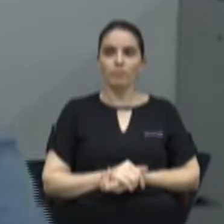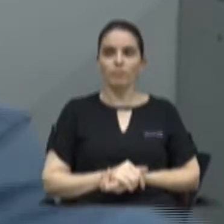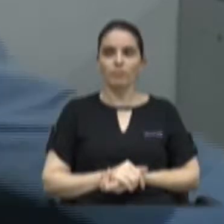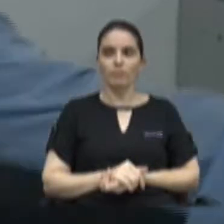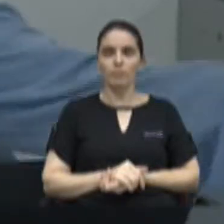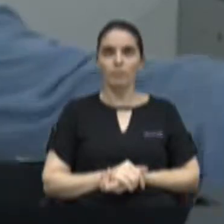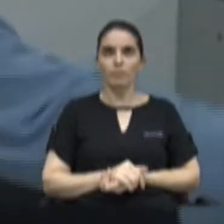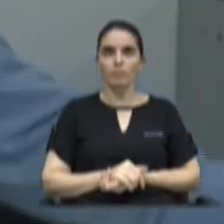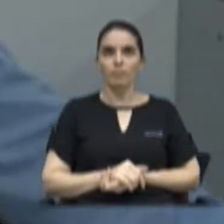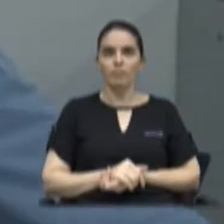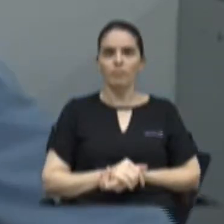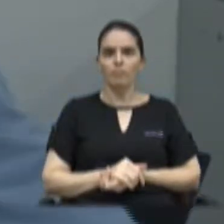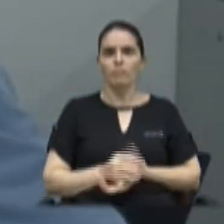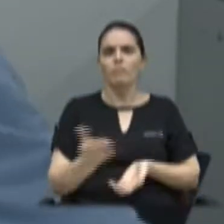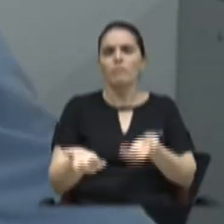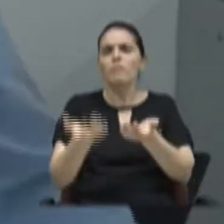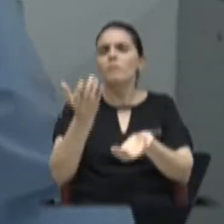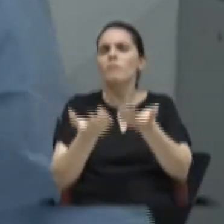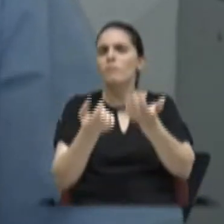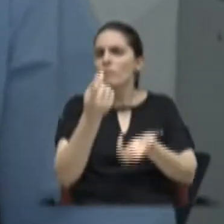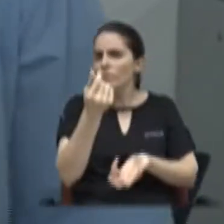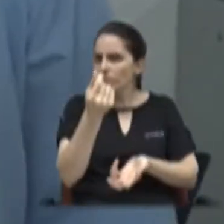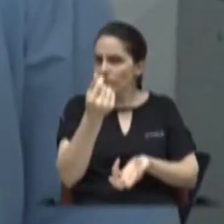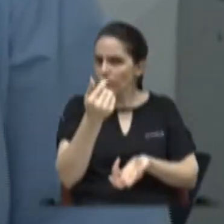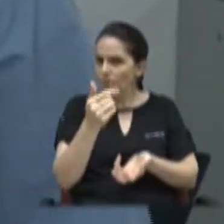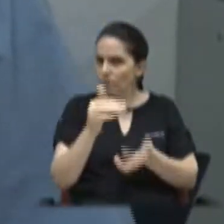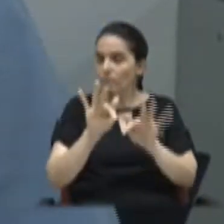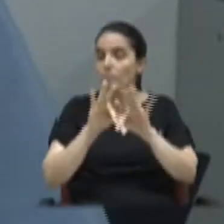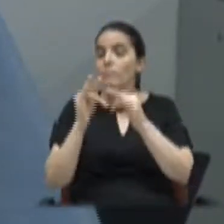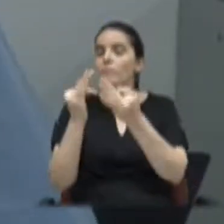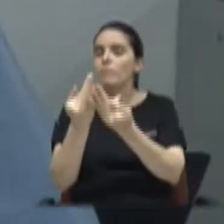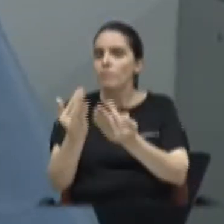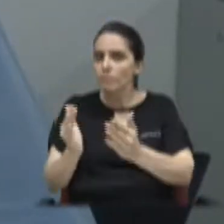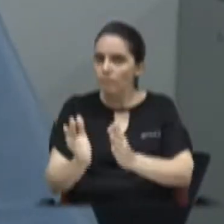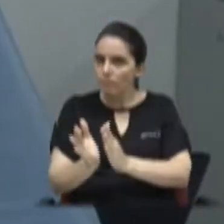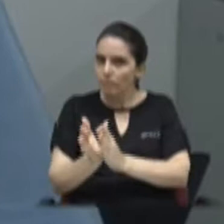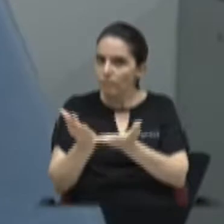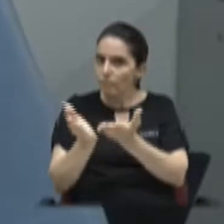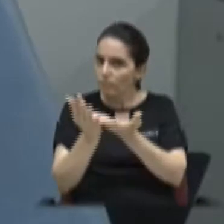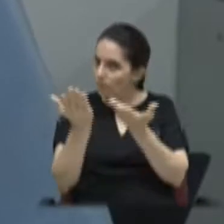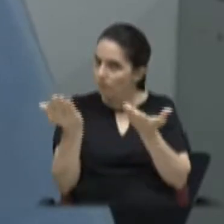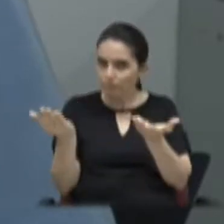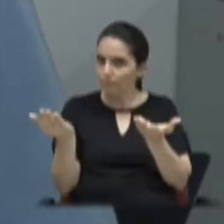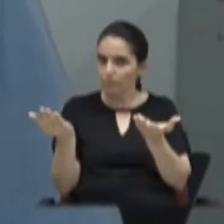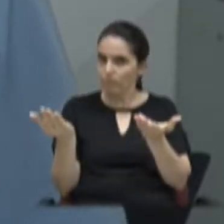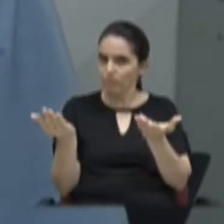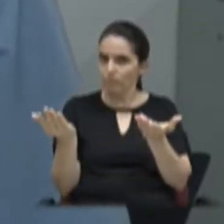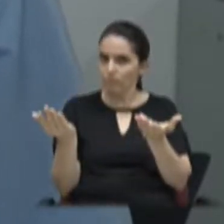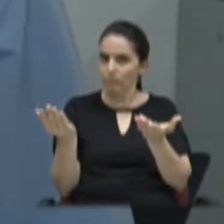E o desequilíbrio financeiro do bolso de tantas famílias carentes? Que é pelo qual a gente